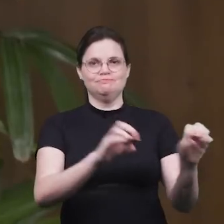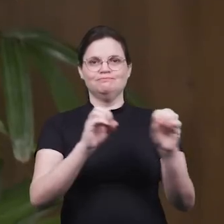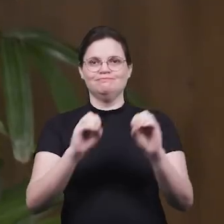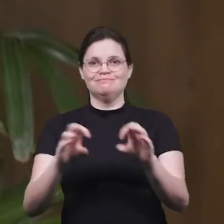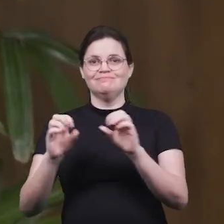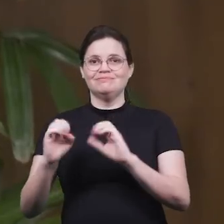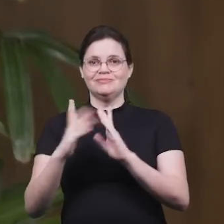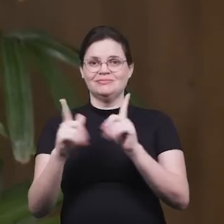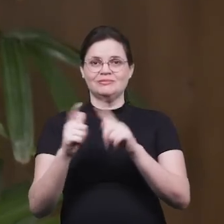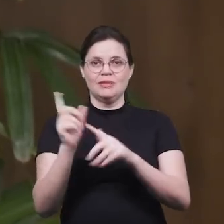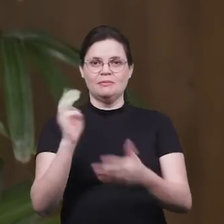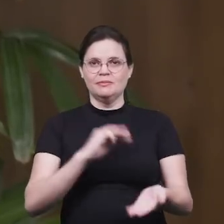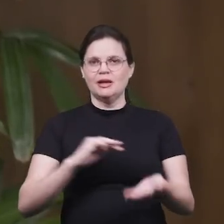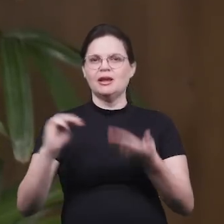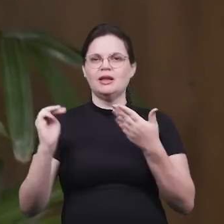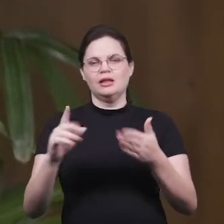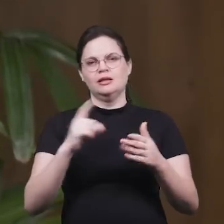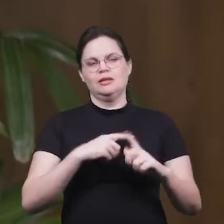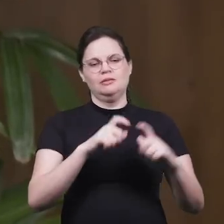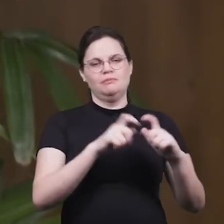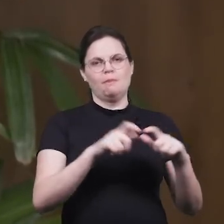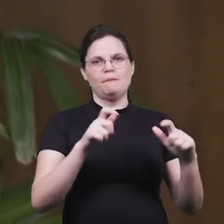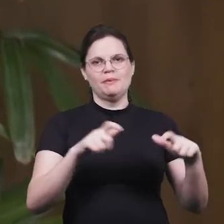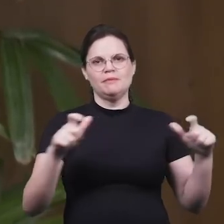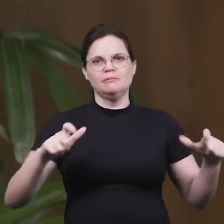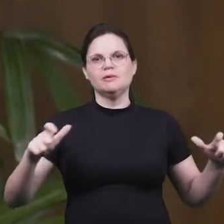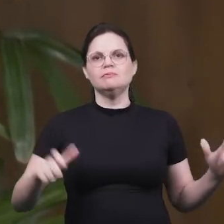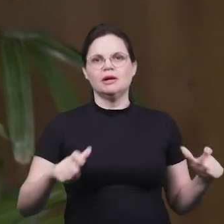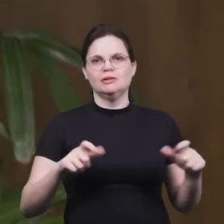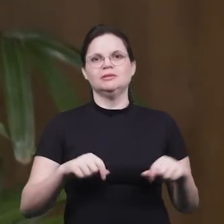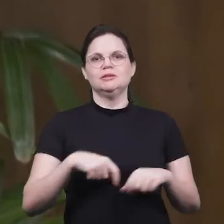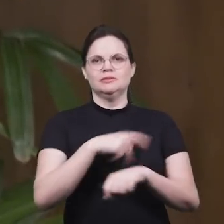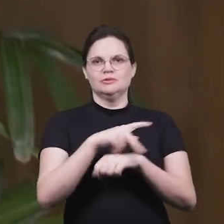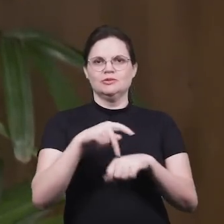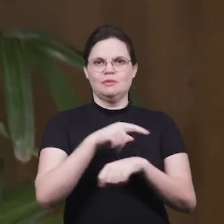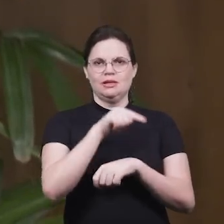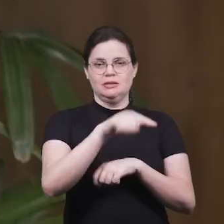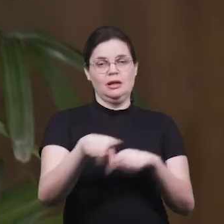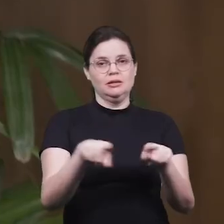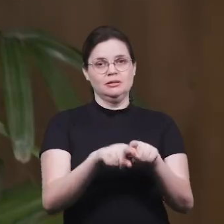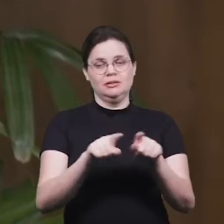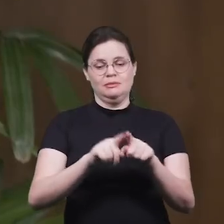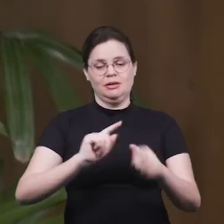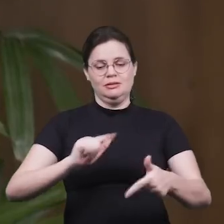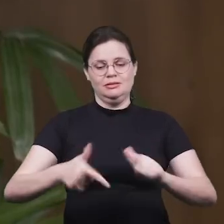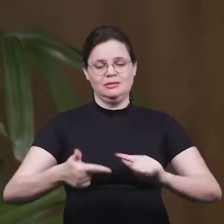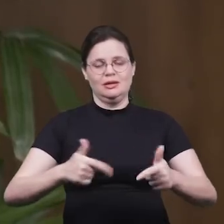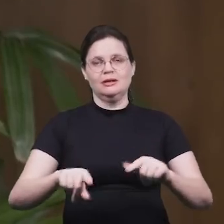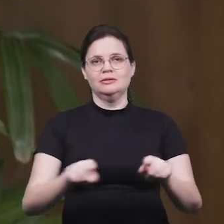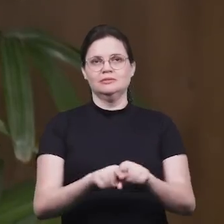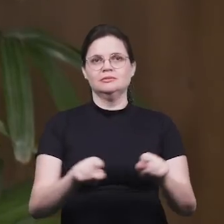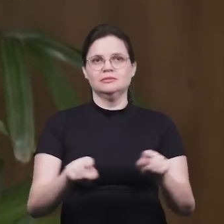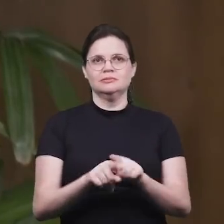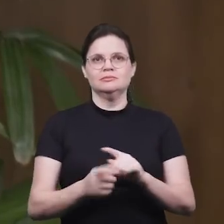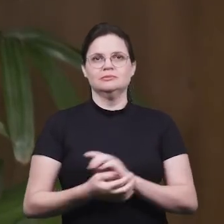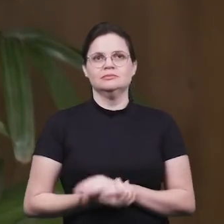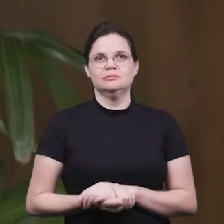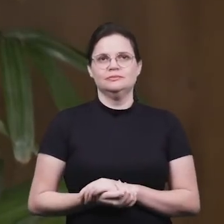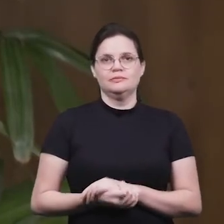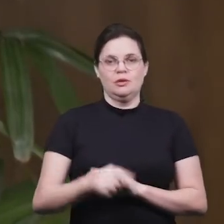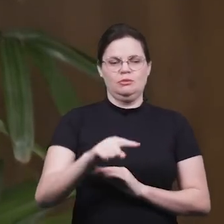todos os países da antiga União Soviética, inclusive Israel, que tinha uma onda muito grande